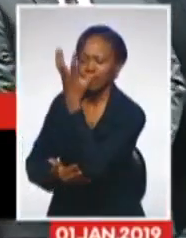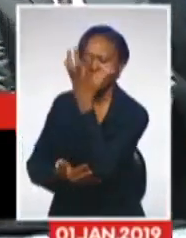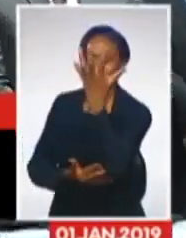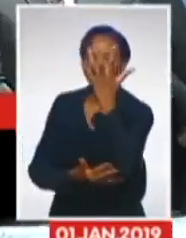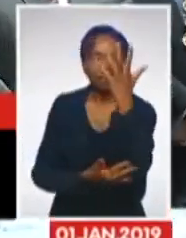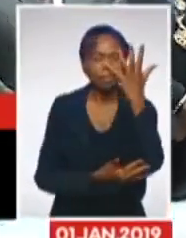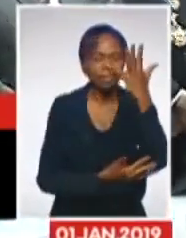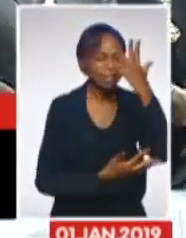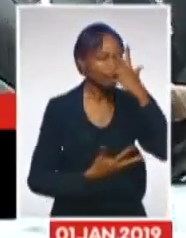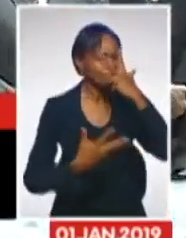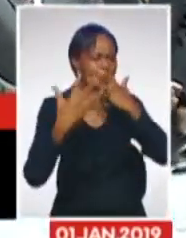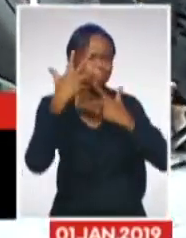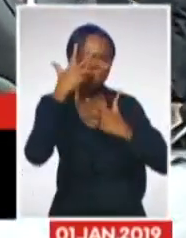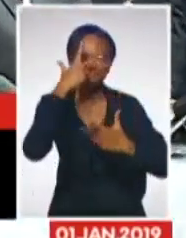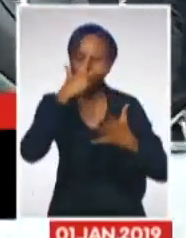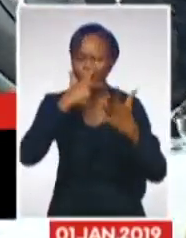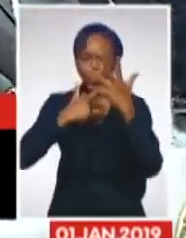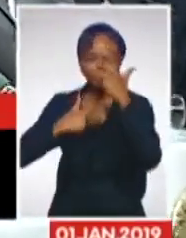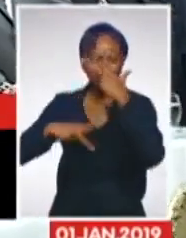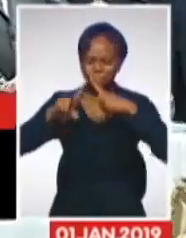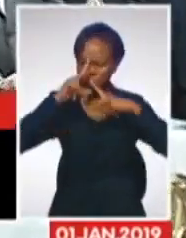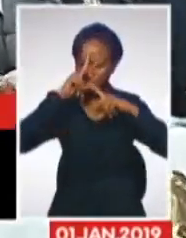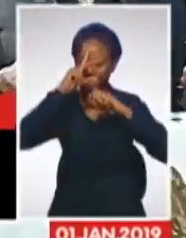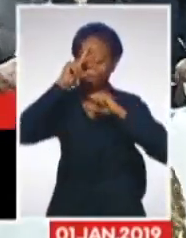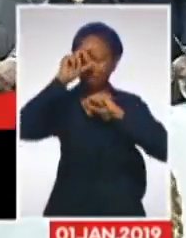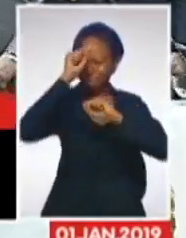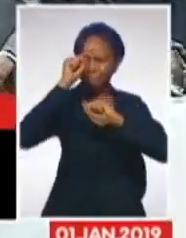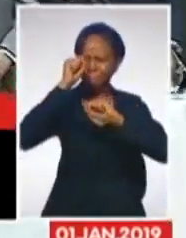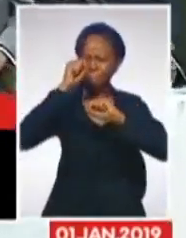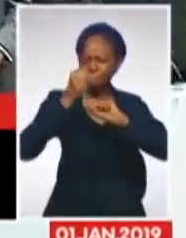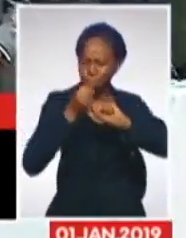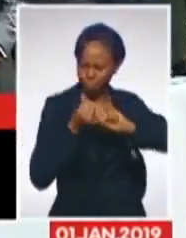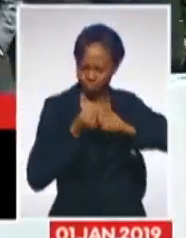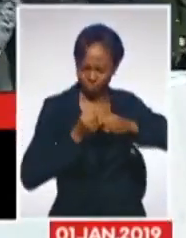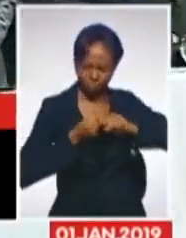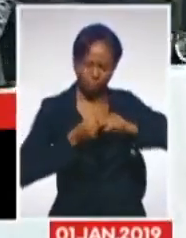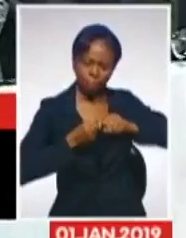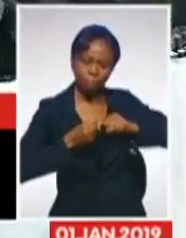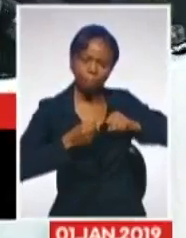natureza. És belo, és forte, impávido,